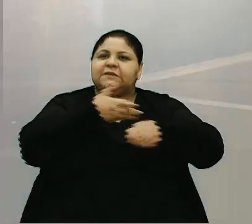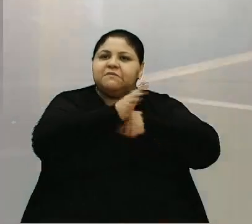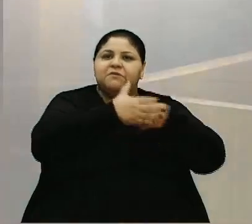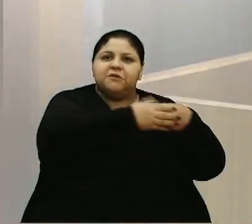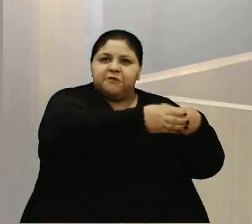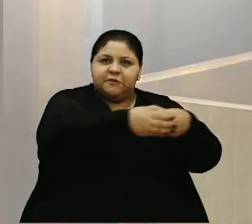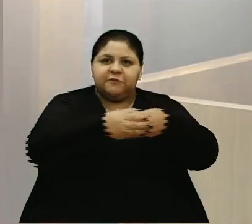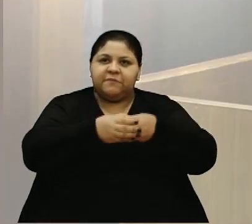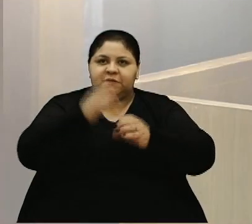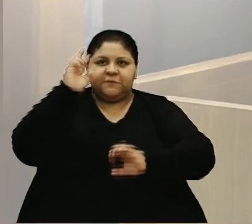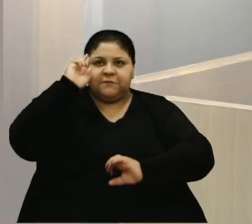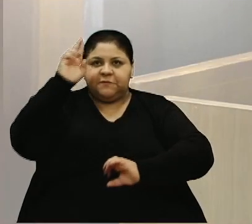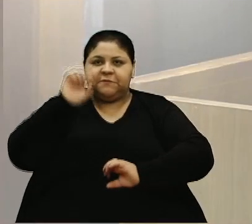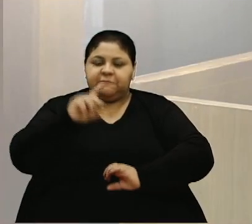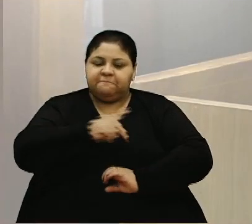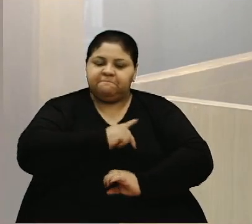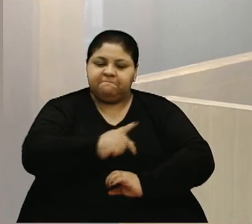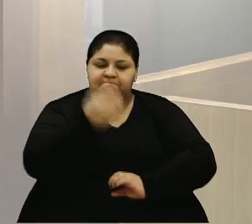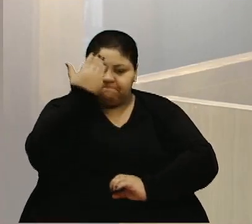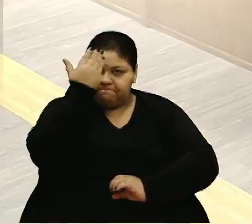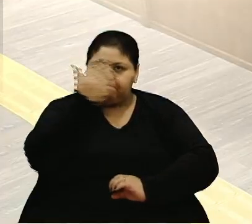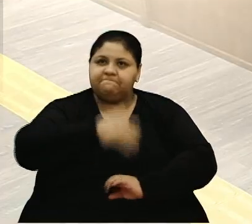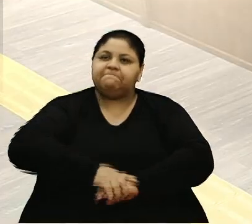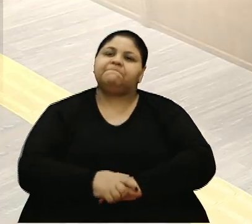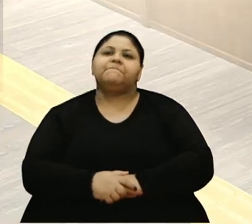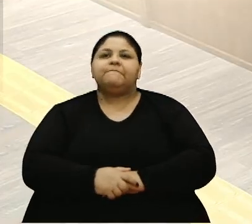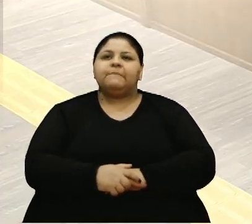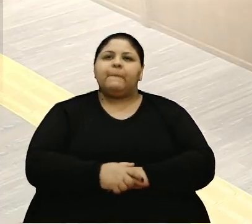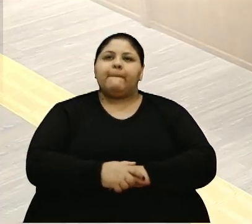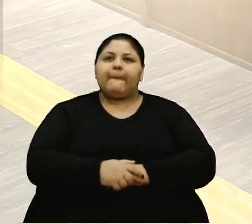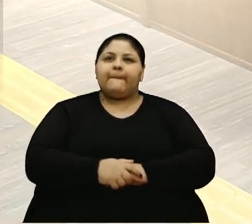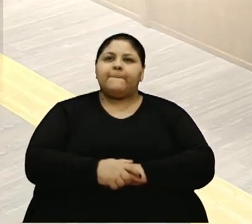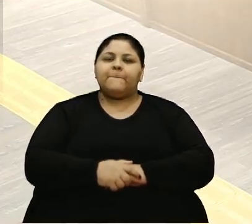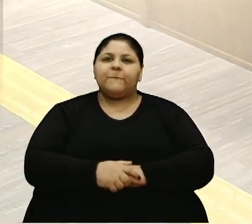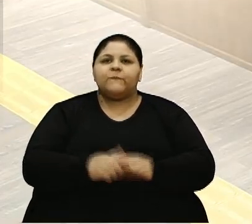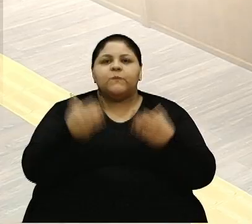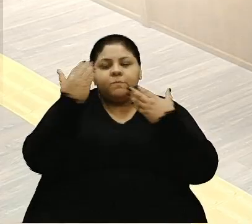diretoria. Era isso, senhor presidente, obrigado. Obrigado, vereador Sandro. Próximo